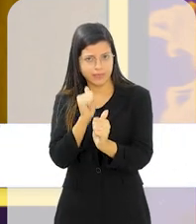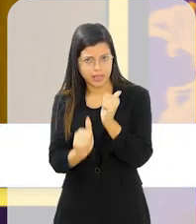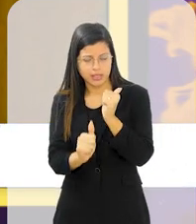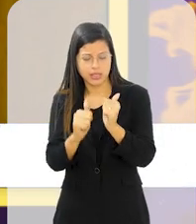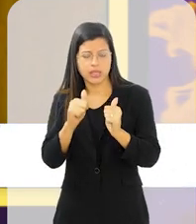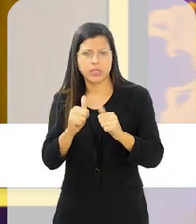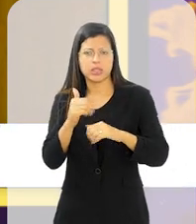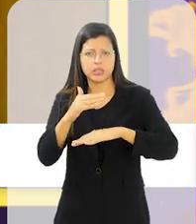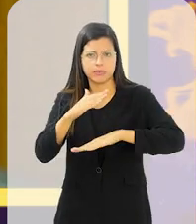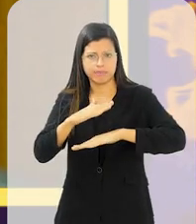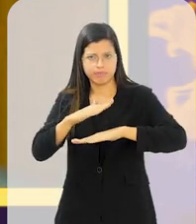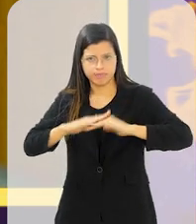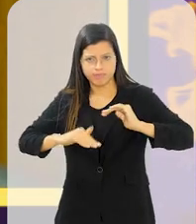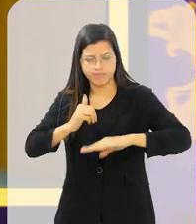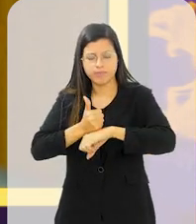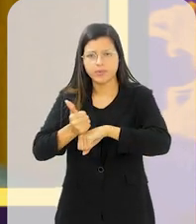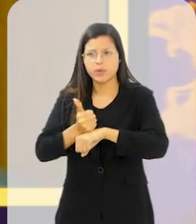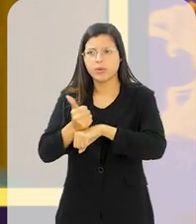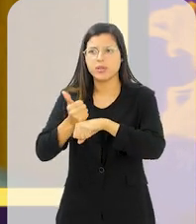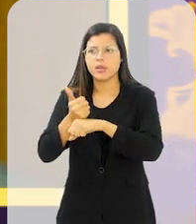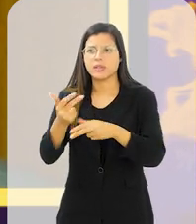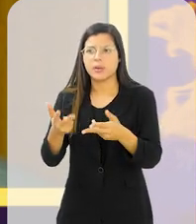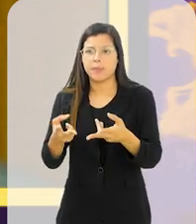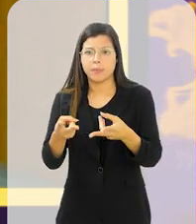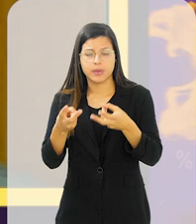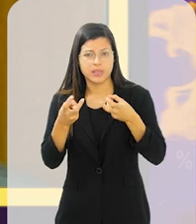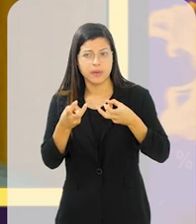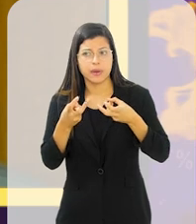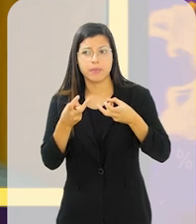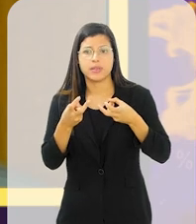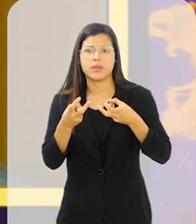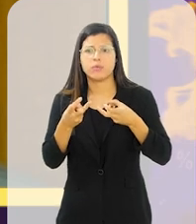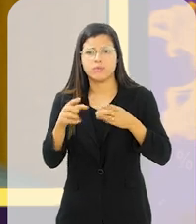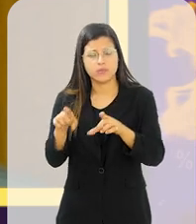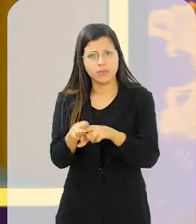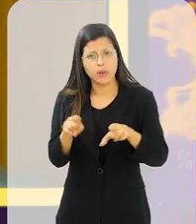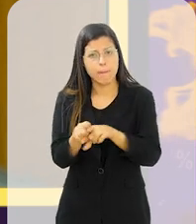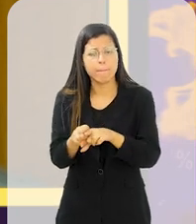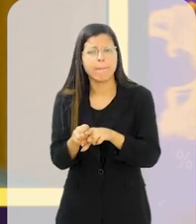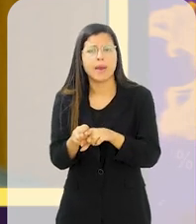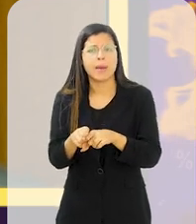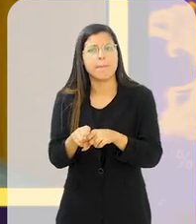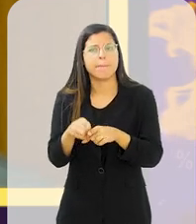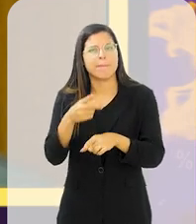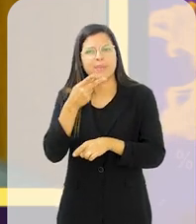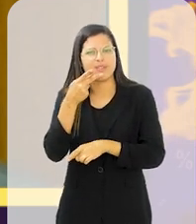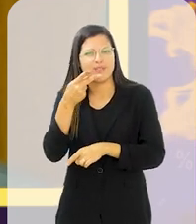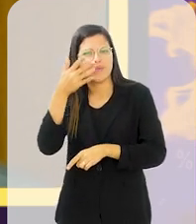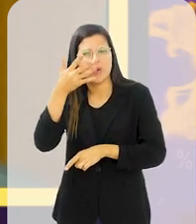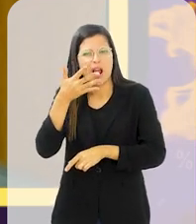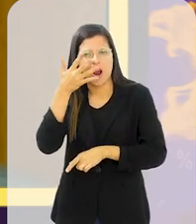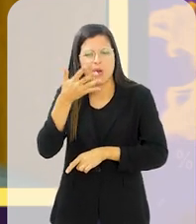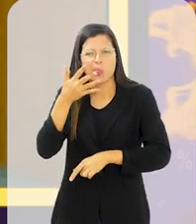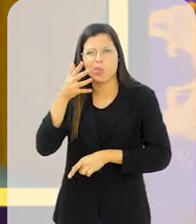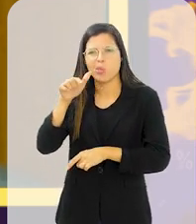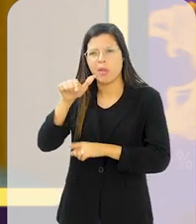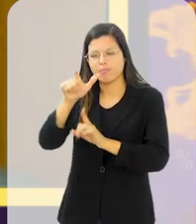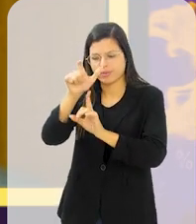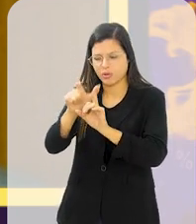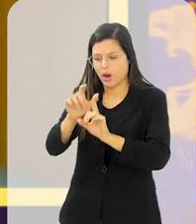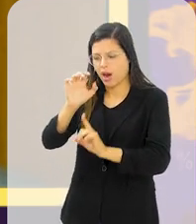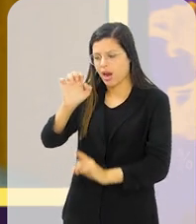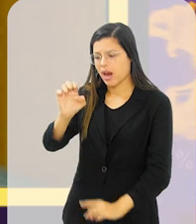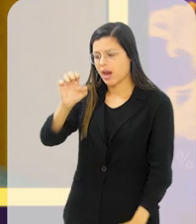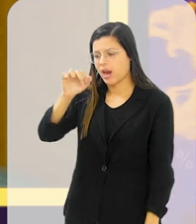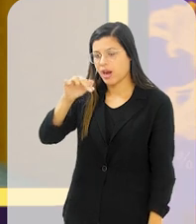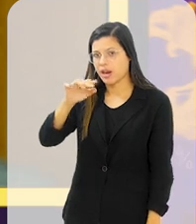acho até que essa percepção está, de certa forma, respaldada pelas infelizes declarações do Endrick, né? O Endrick é um garoto muito talentoso,